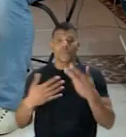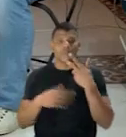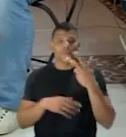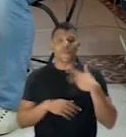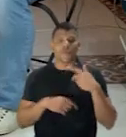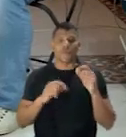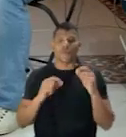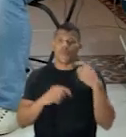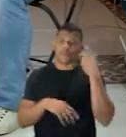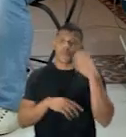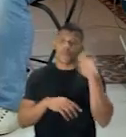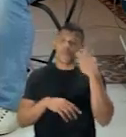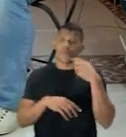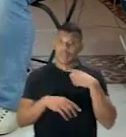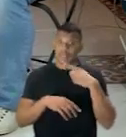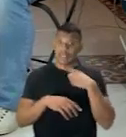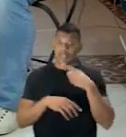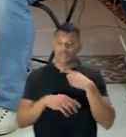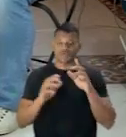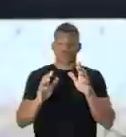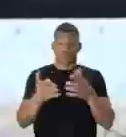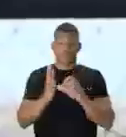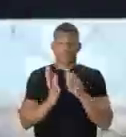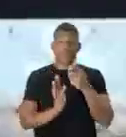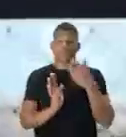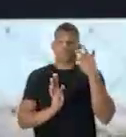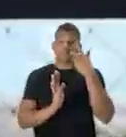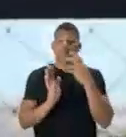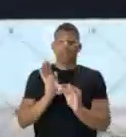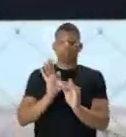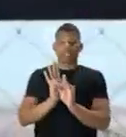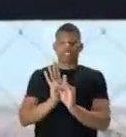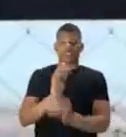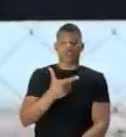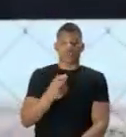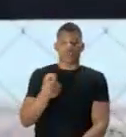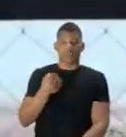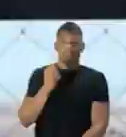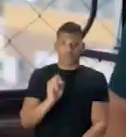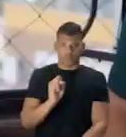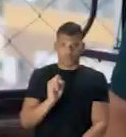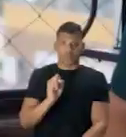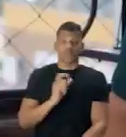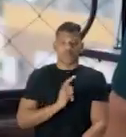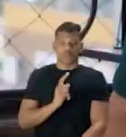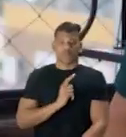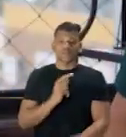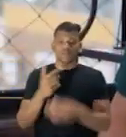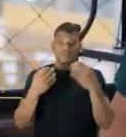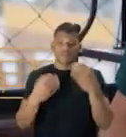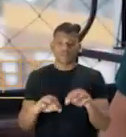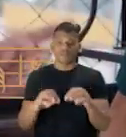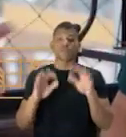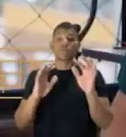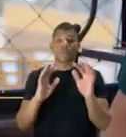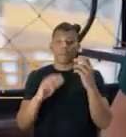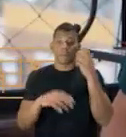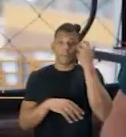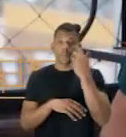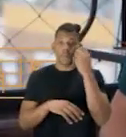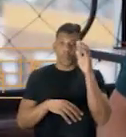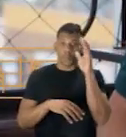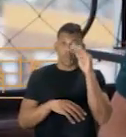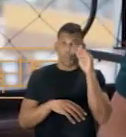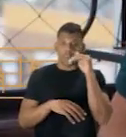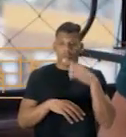Me fala dessa música que está no seu primeiro disco, Identidade, de 2018. Isso, exatamente. Essa música